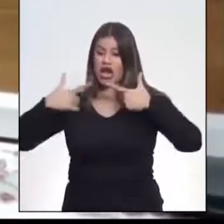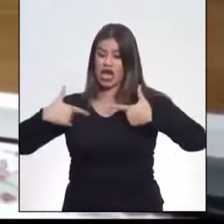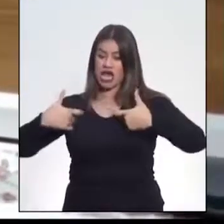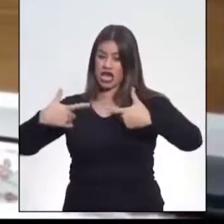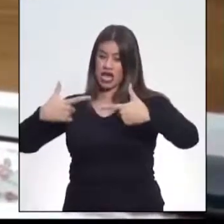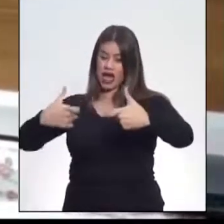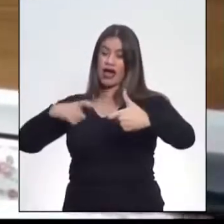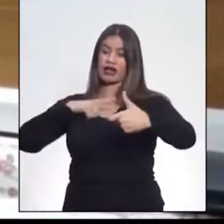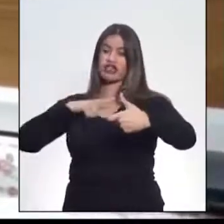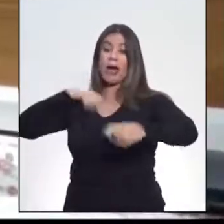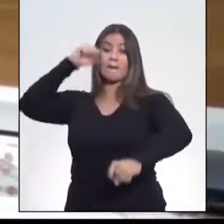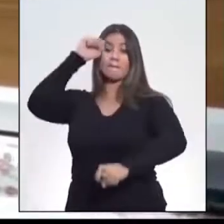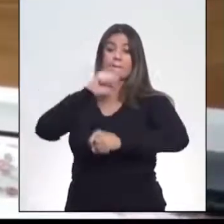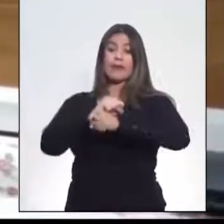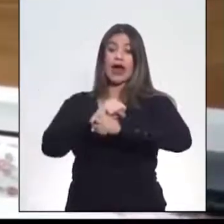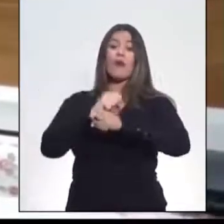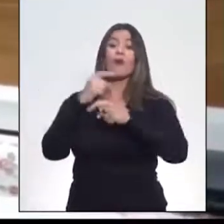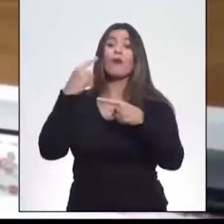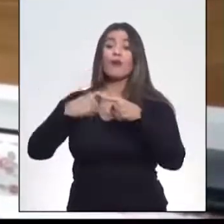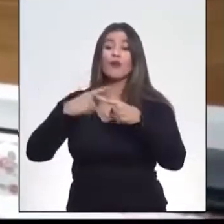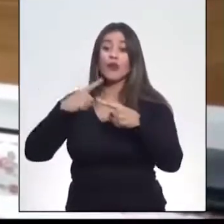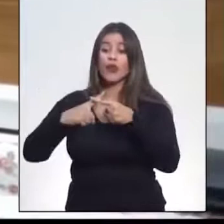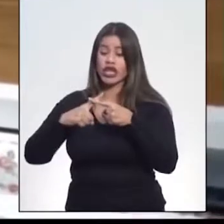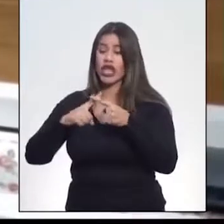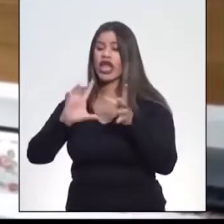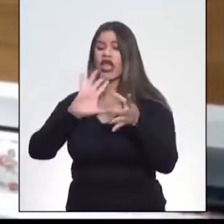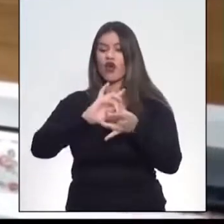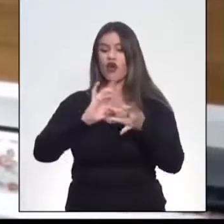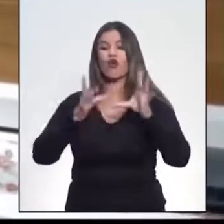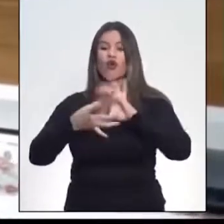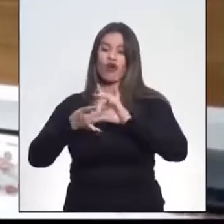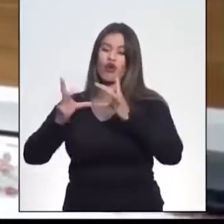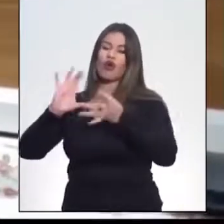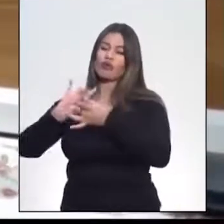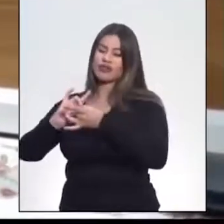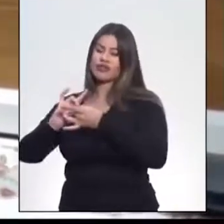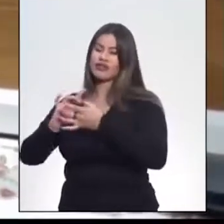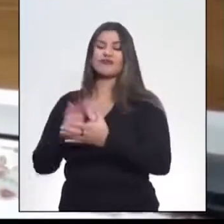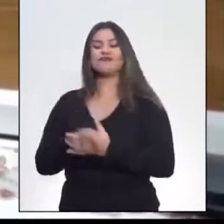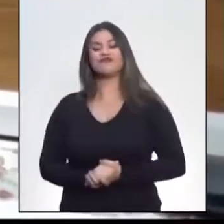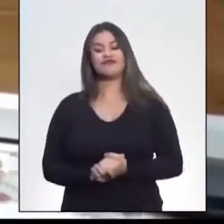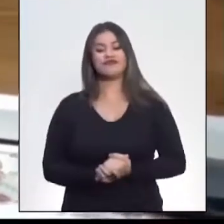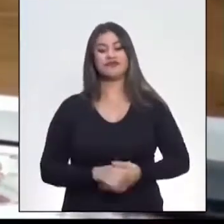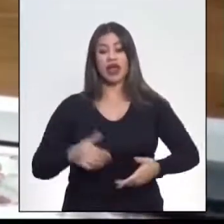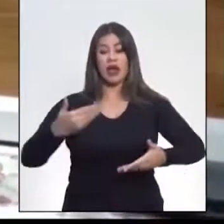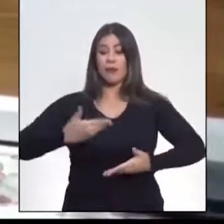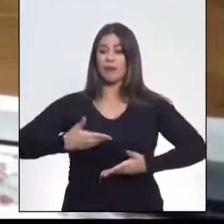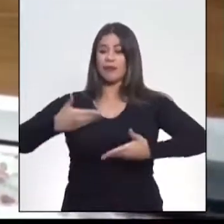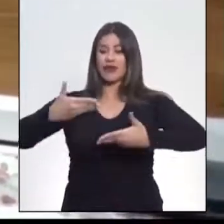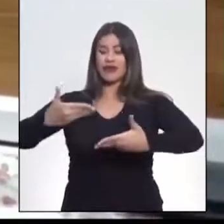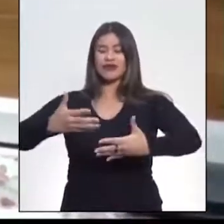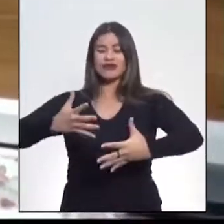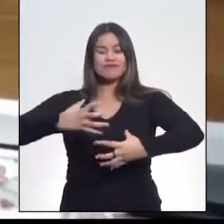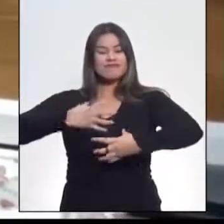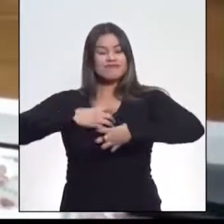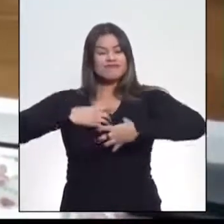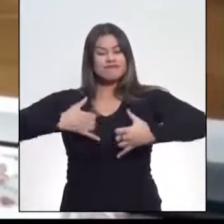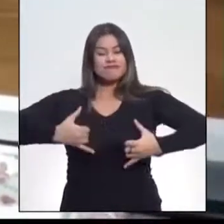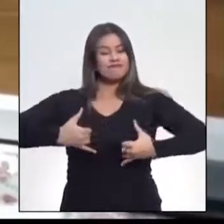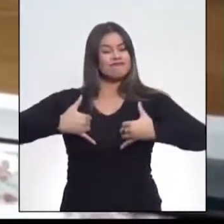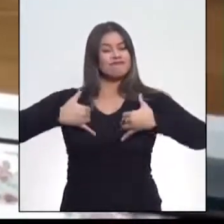para que os ovos acontecessem quando eu recebi o convite aqui eles não diadem fazer parte desse momento